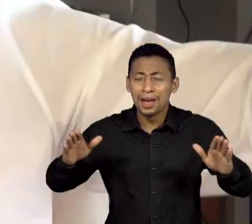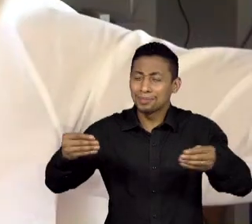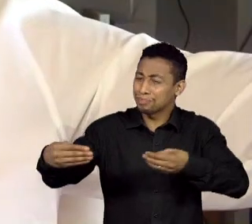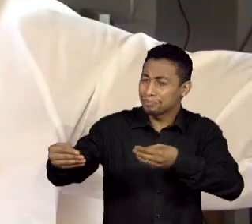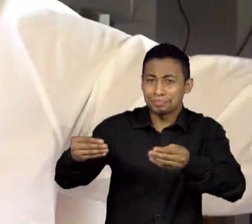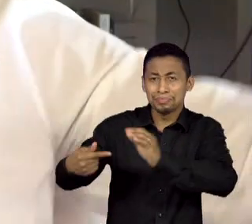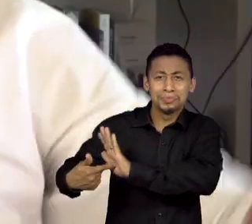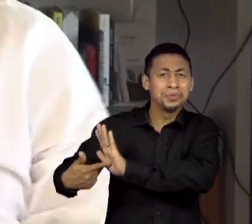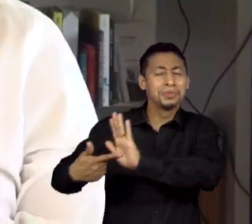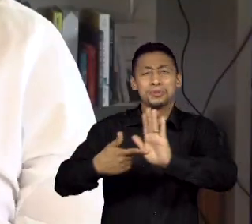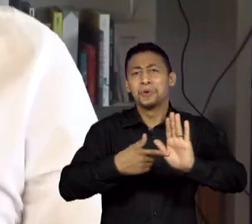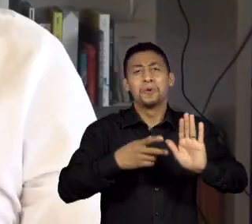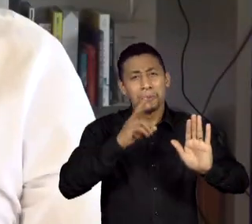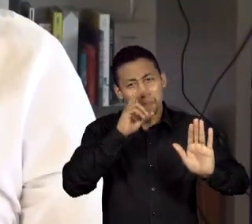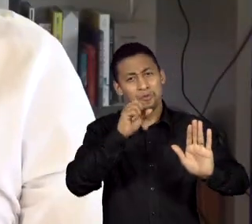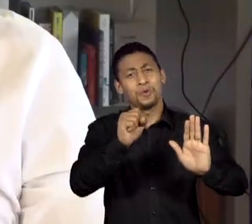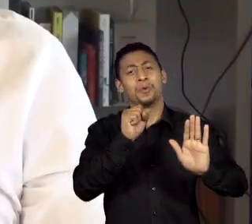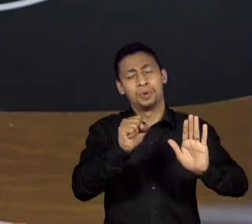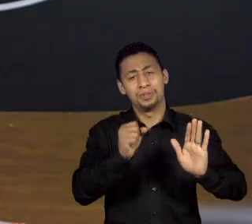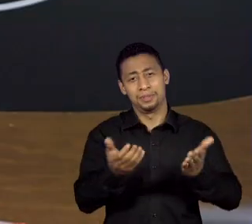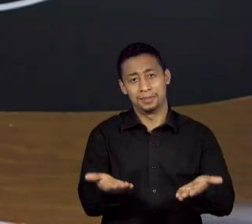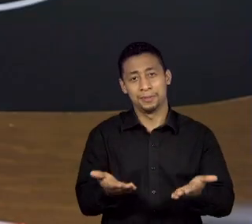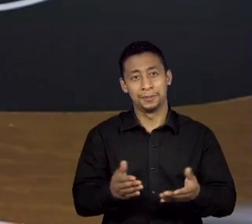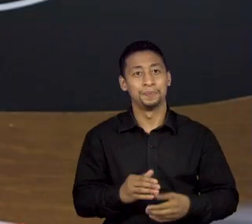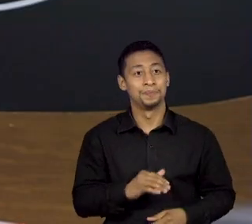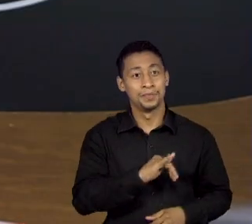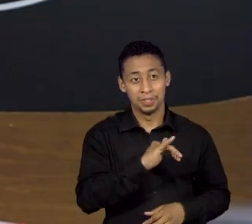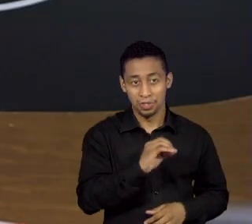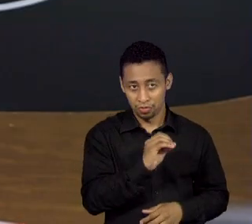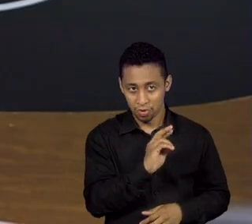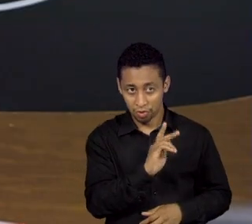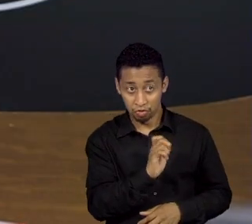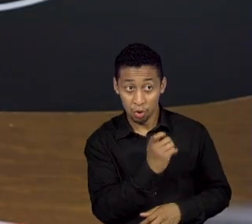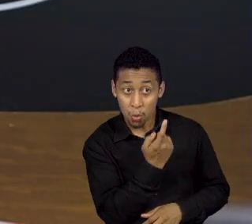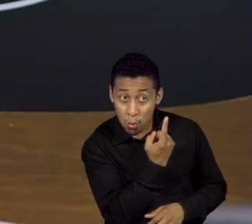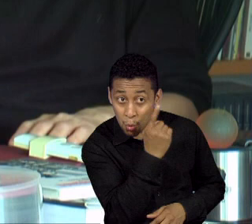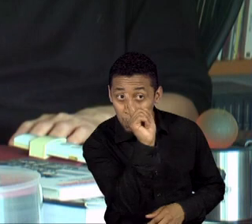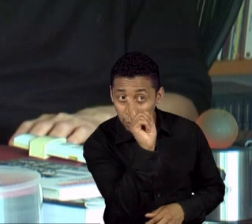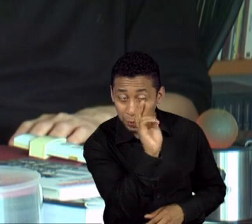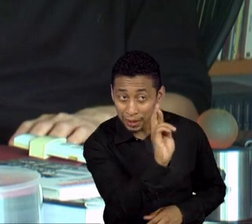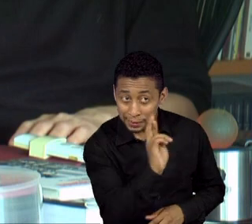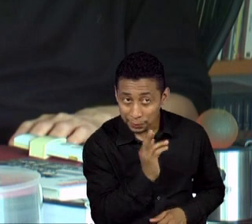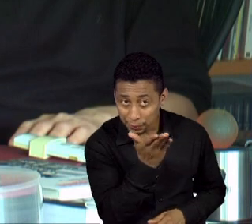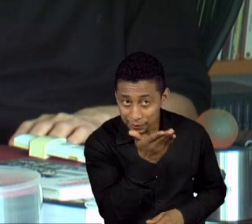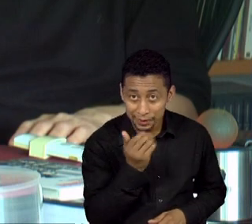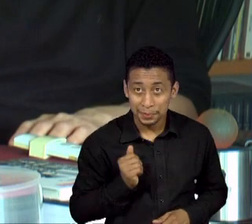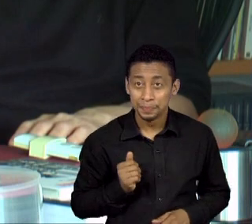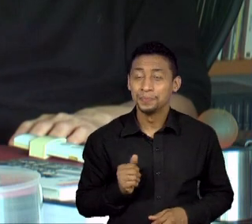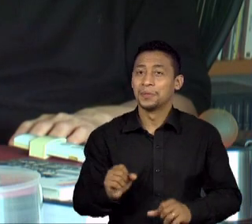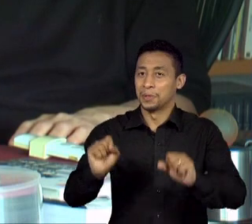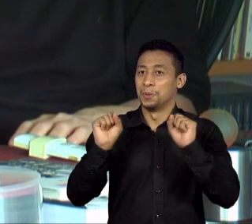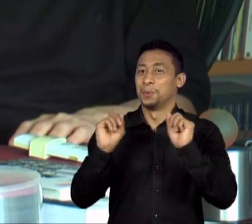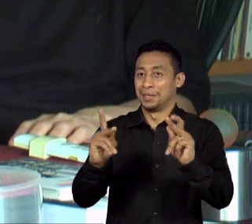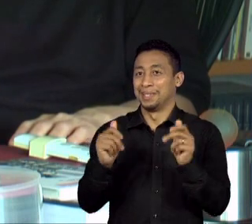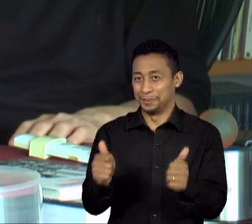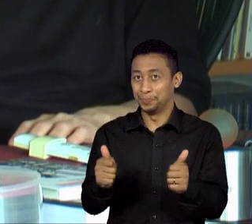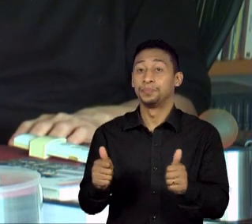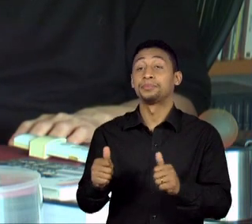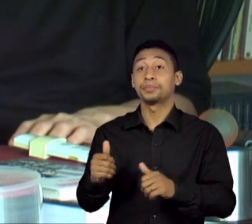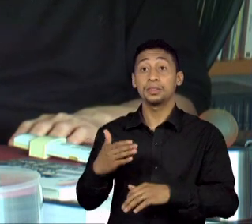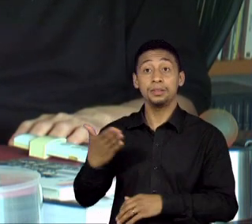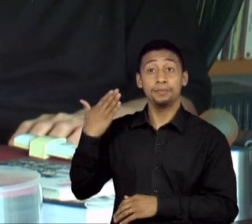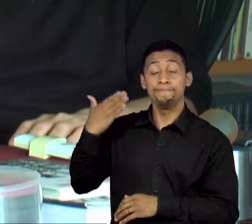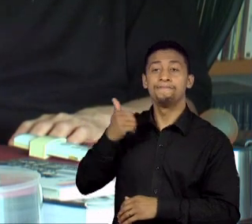absolutamente abre alas, assim. Jorge, para fechar o bloco, diga lá. Mas vou dizer... Tá, fechar o bloco é o seguinte, minha mãe